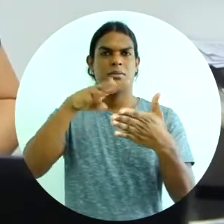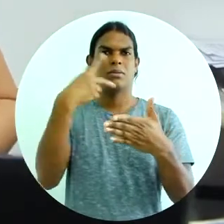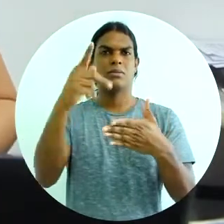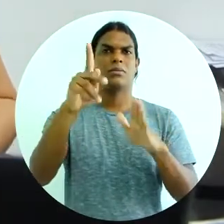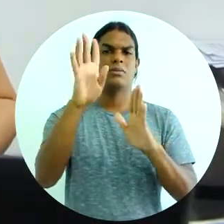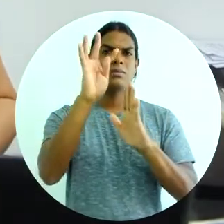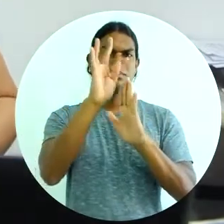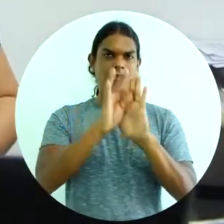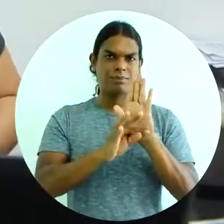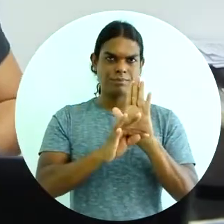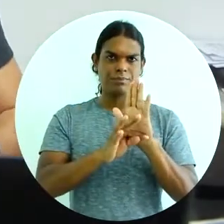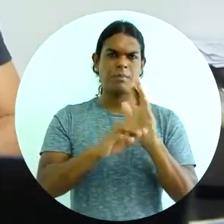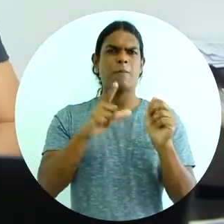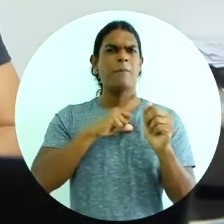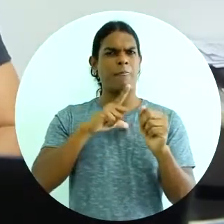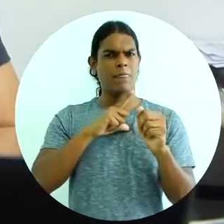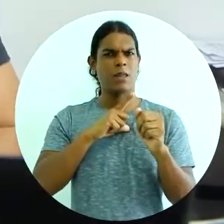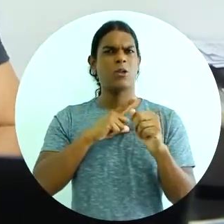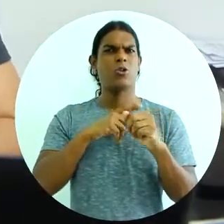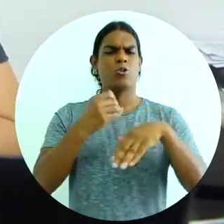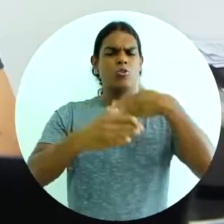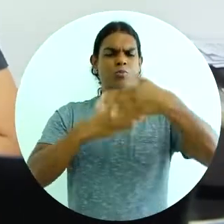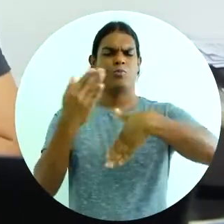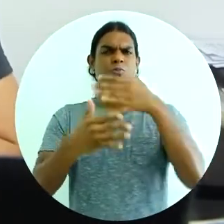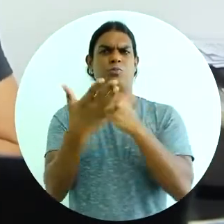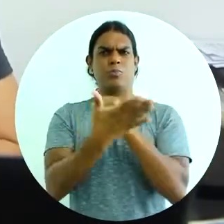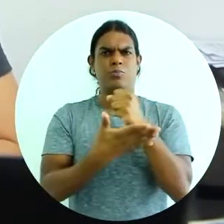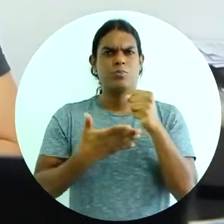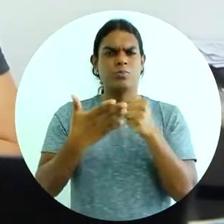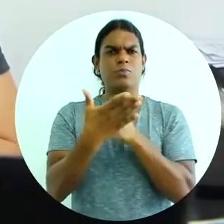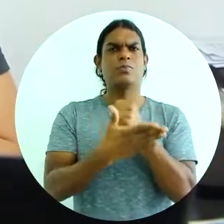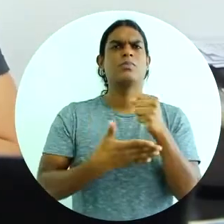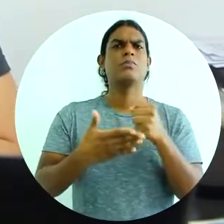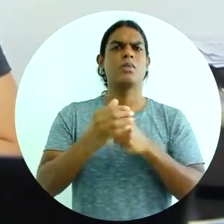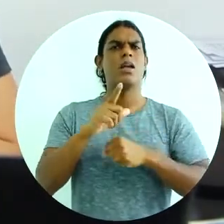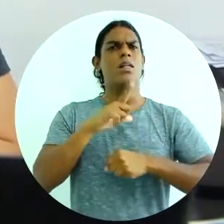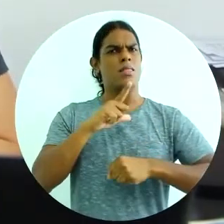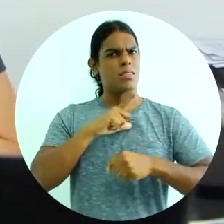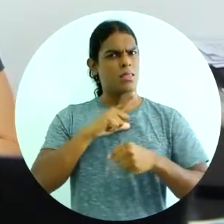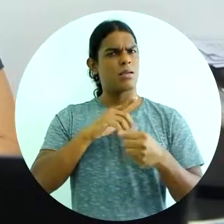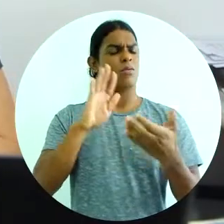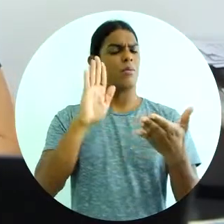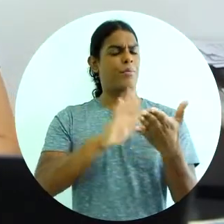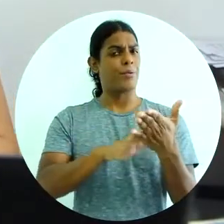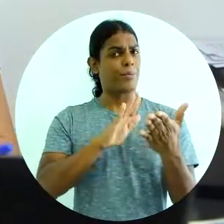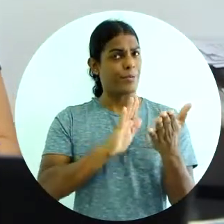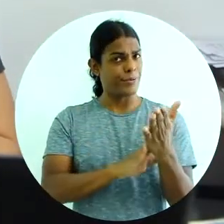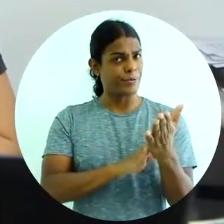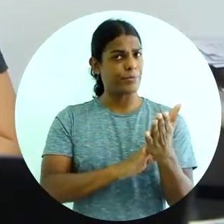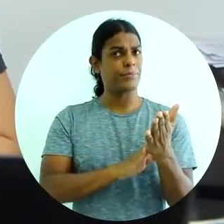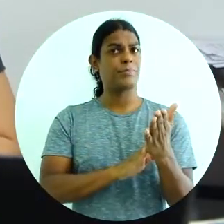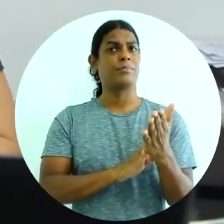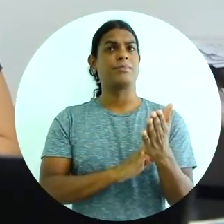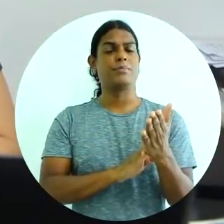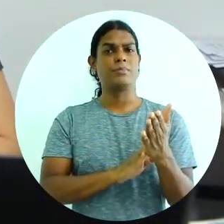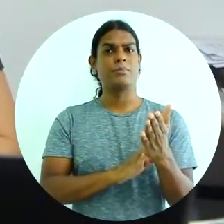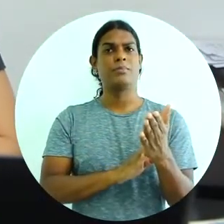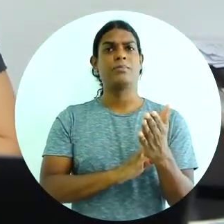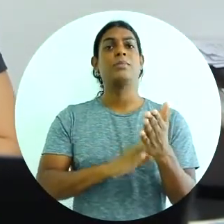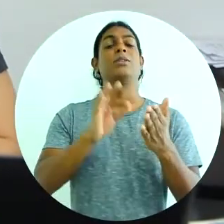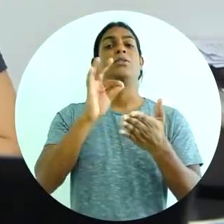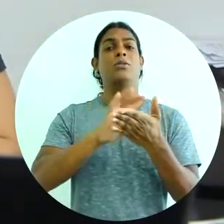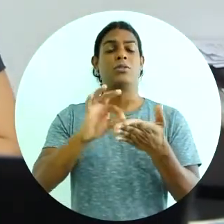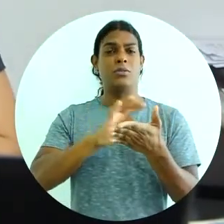básica, tem uma proposta de se escrever, né? Que é normalmente uma proposta